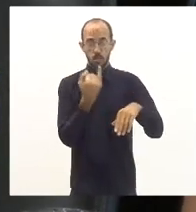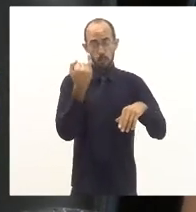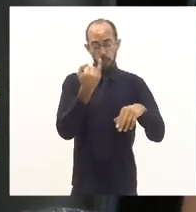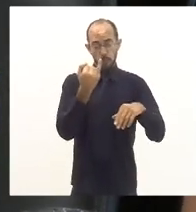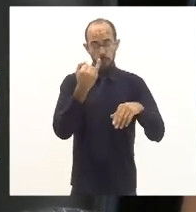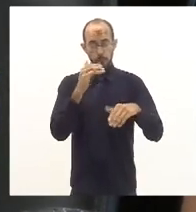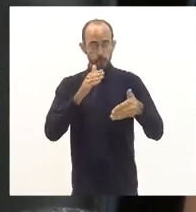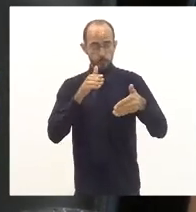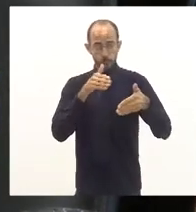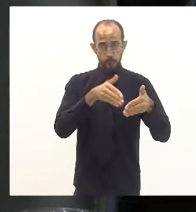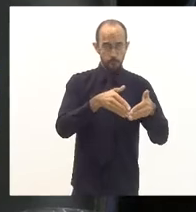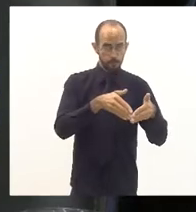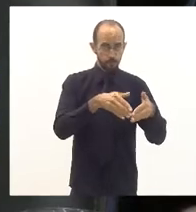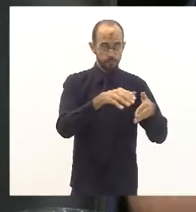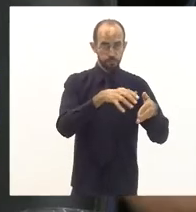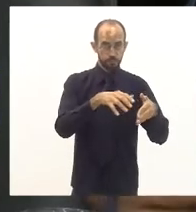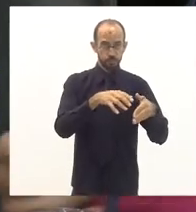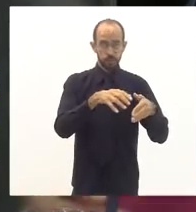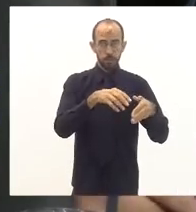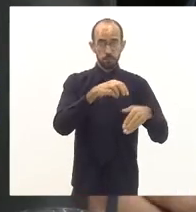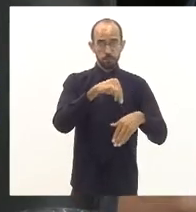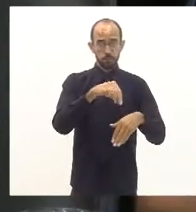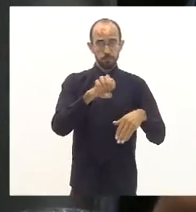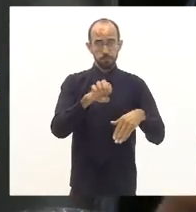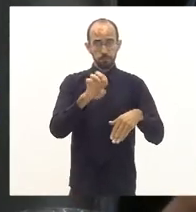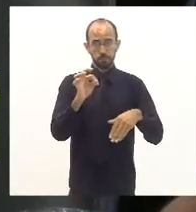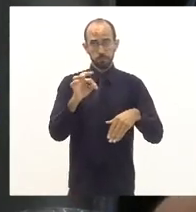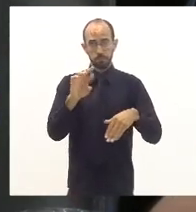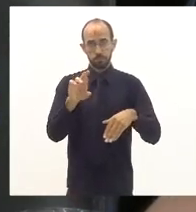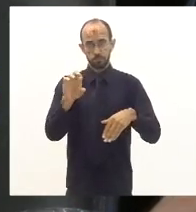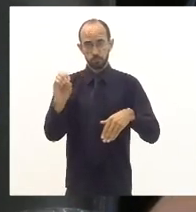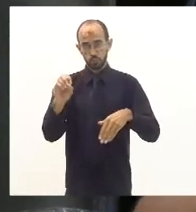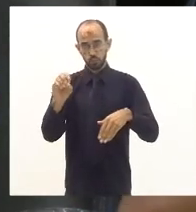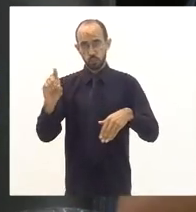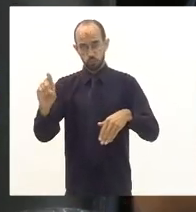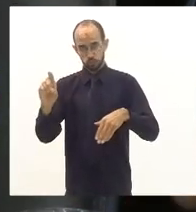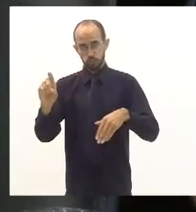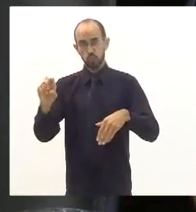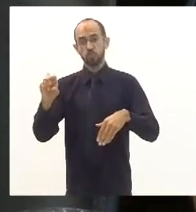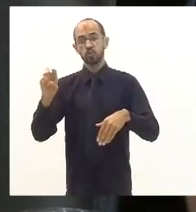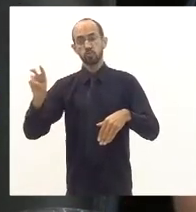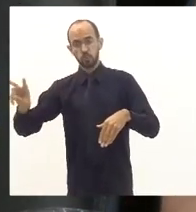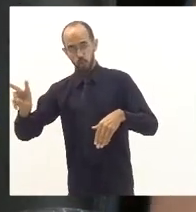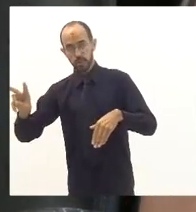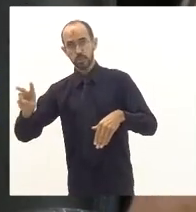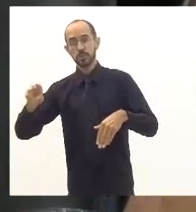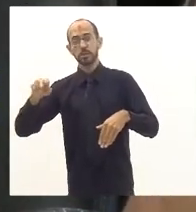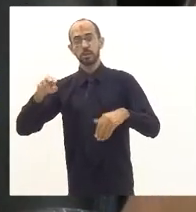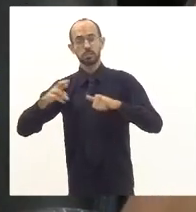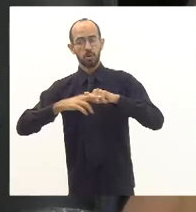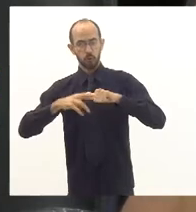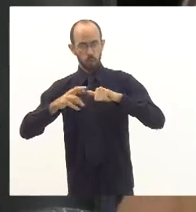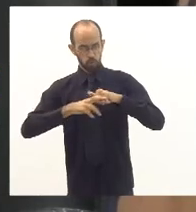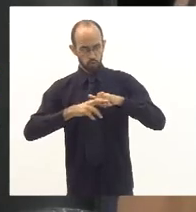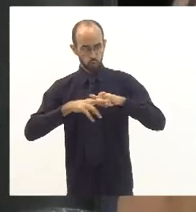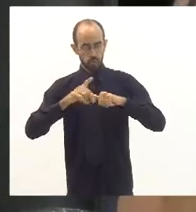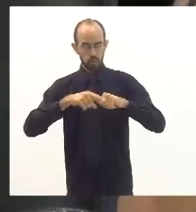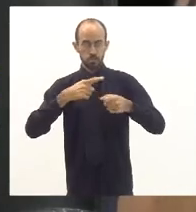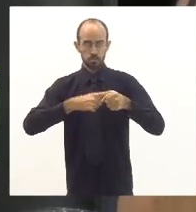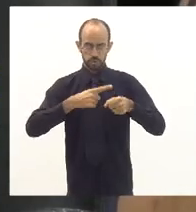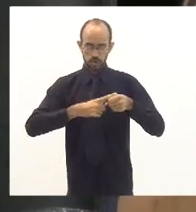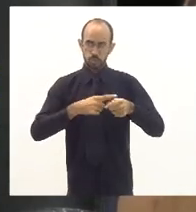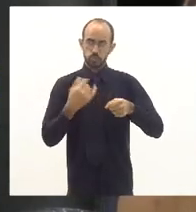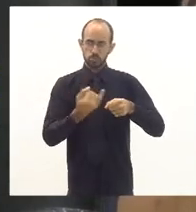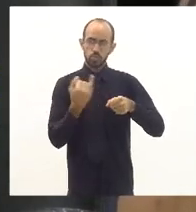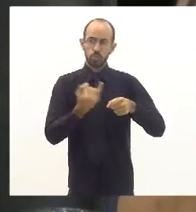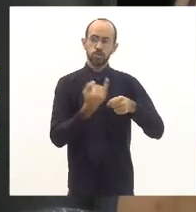com maior concentração na Metro 1 e na Metro 2, e Belfor Roxo está aí também como uma cidade importante nessa agenda e que